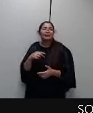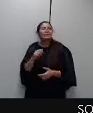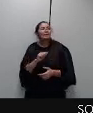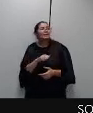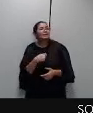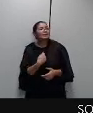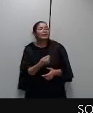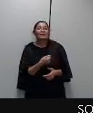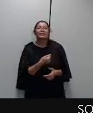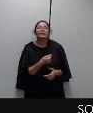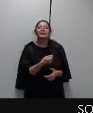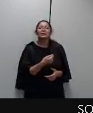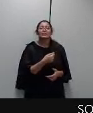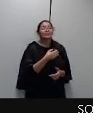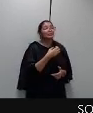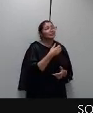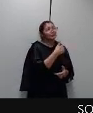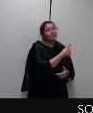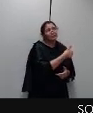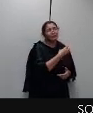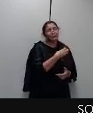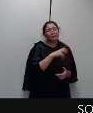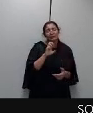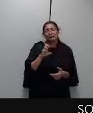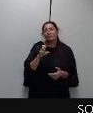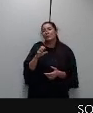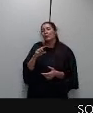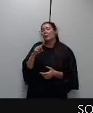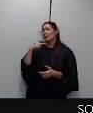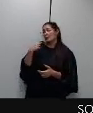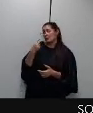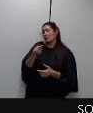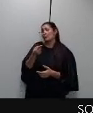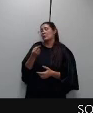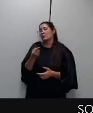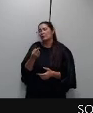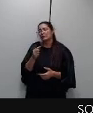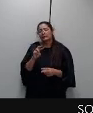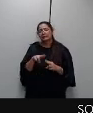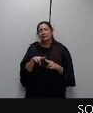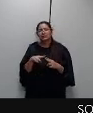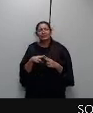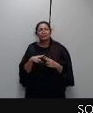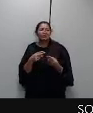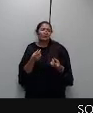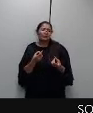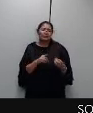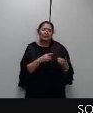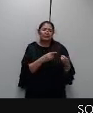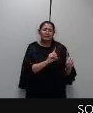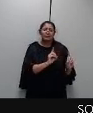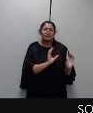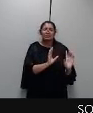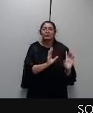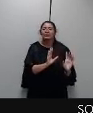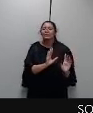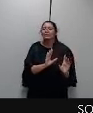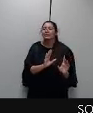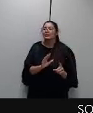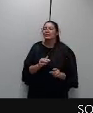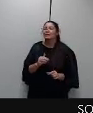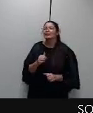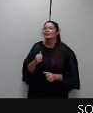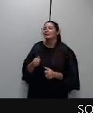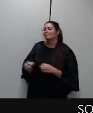o 75oti a casa até de desconsideração de ter que entrar com o Instituto da desconsideração da personalidade jurídica